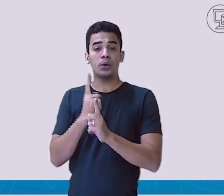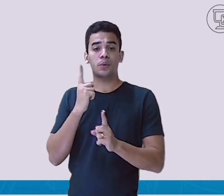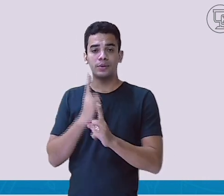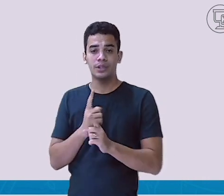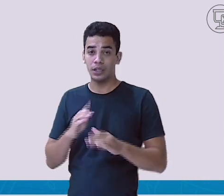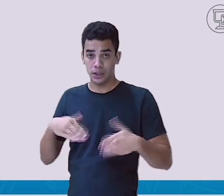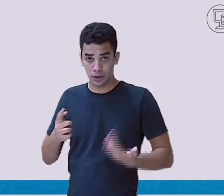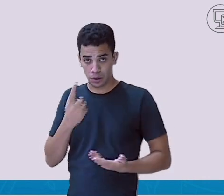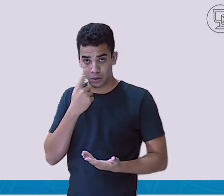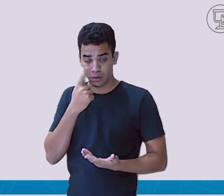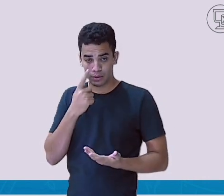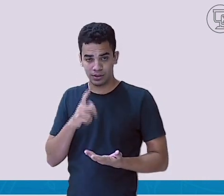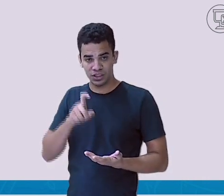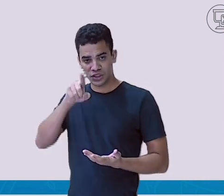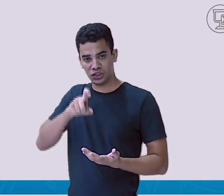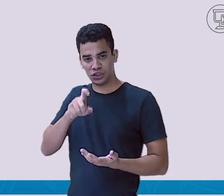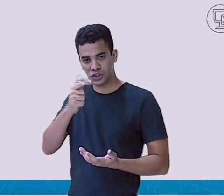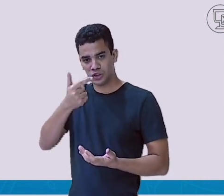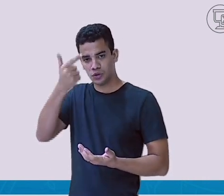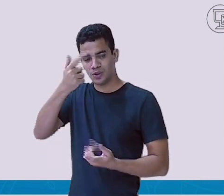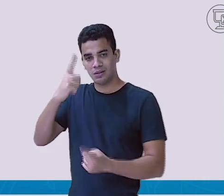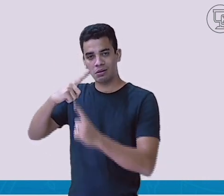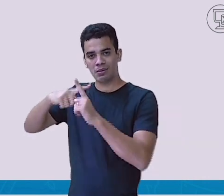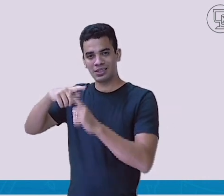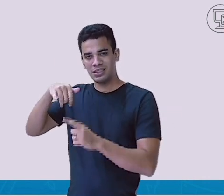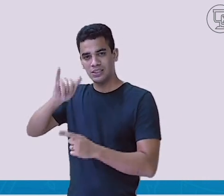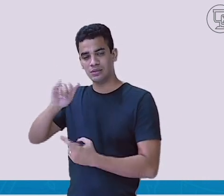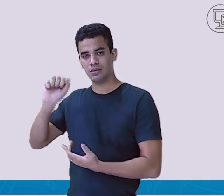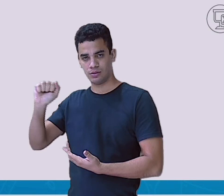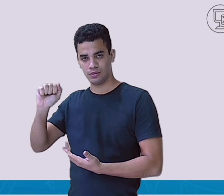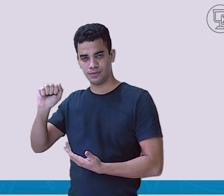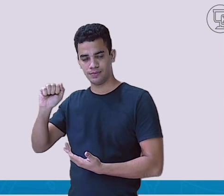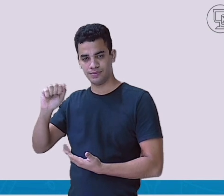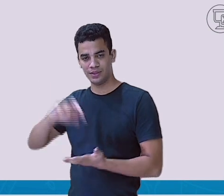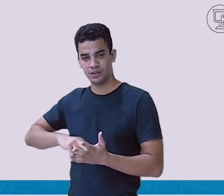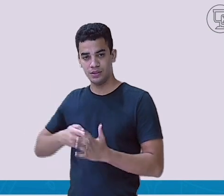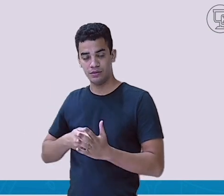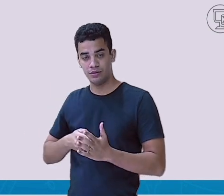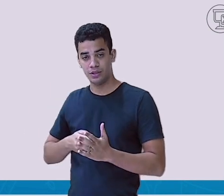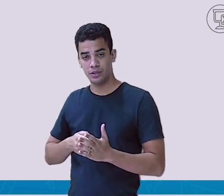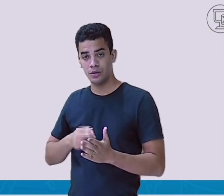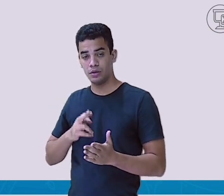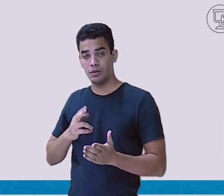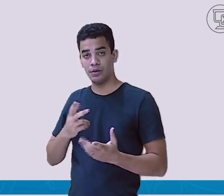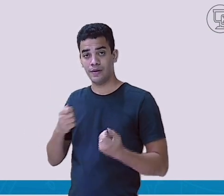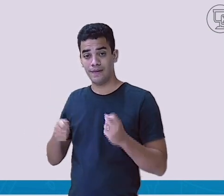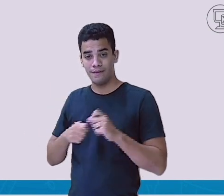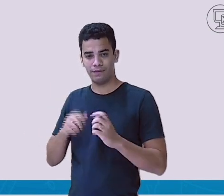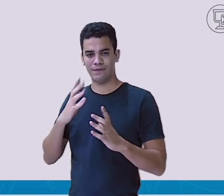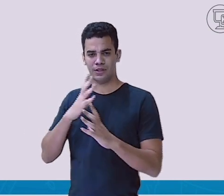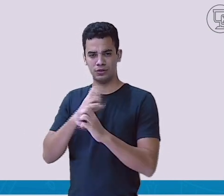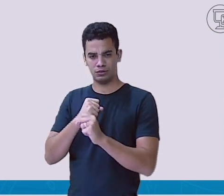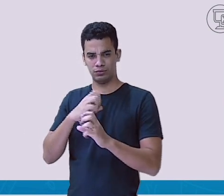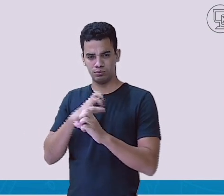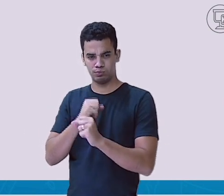YA. Né? É a representação da área total desta figura.